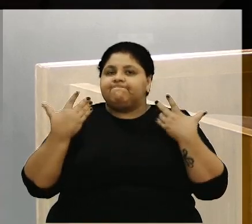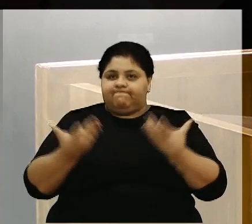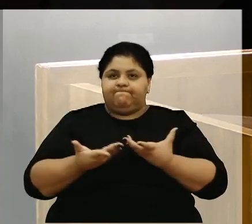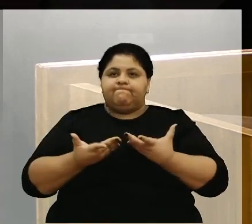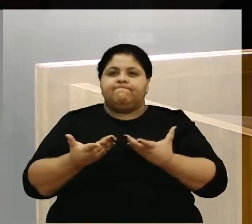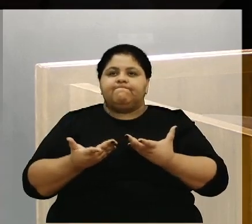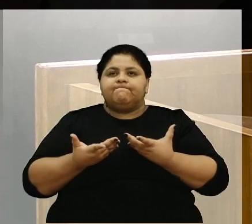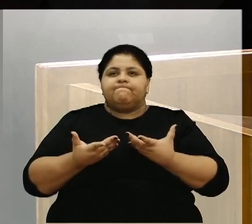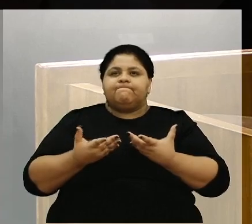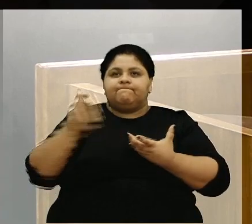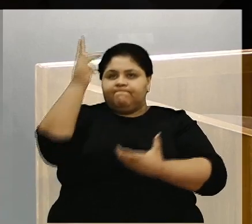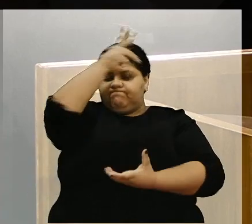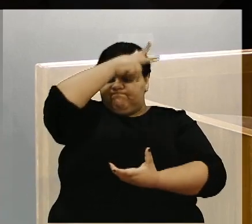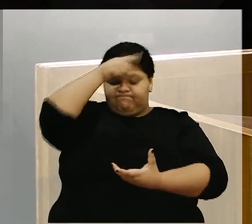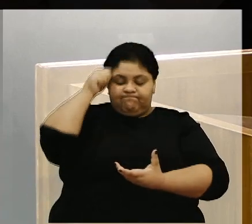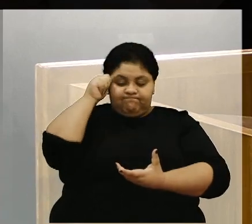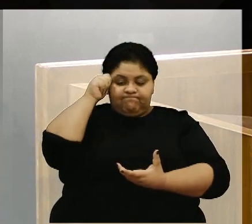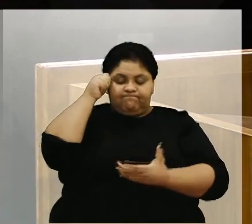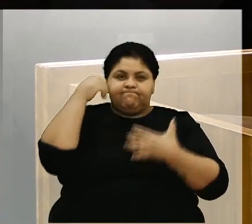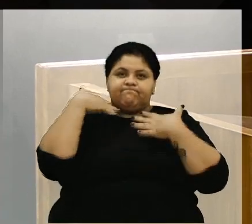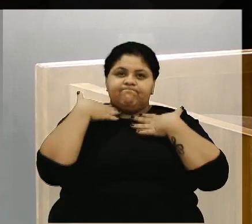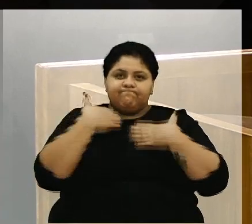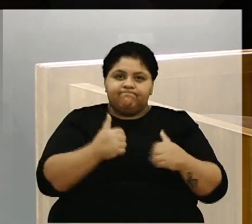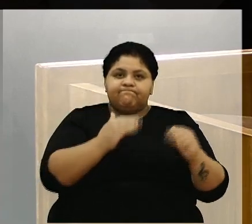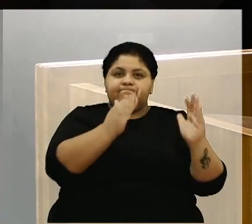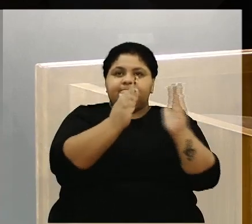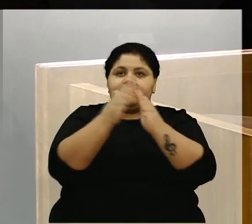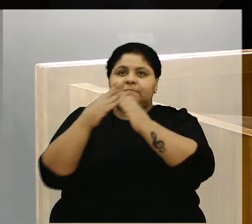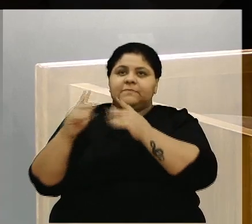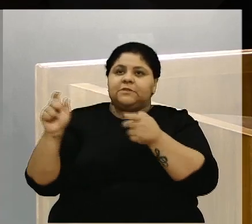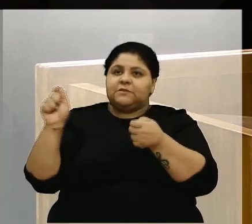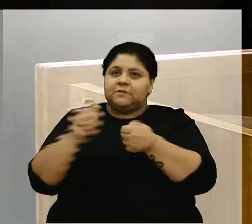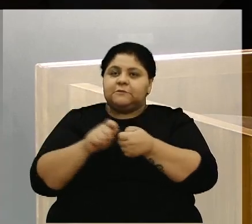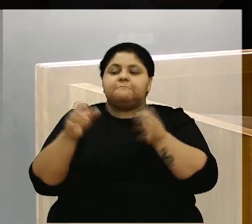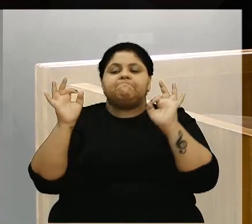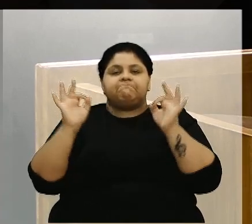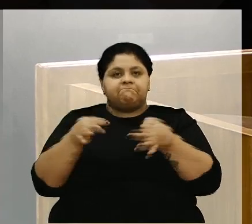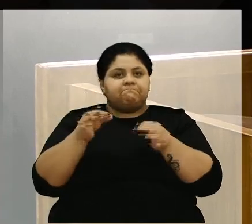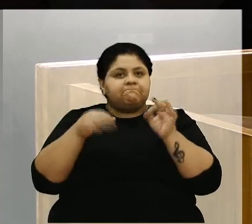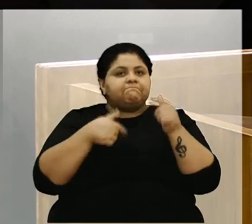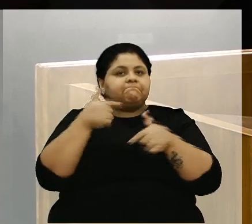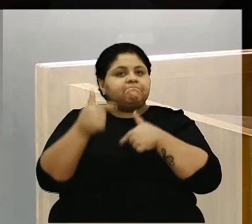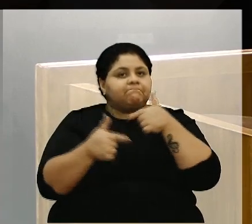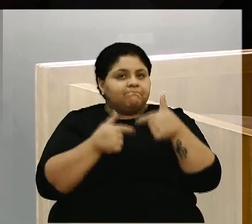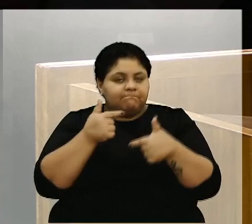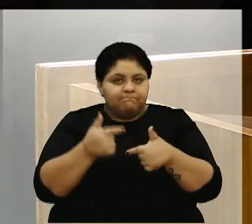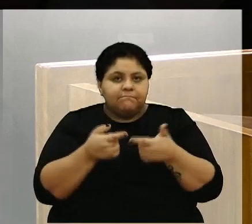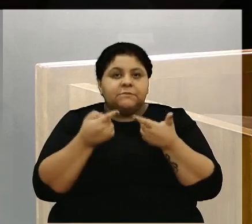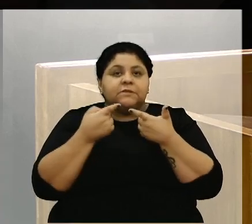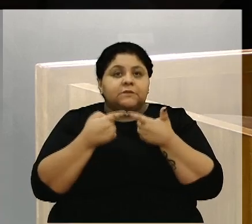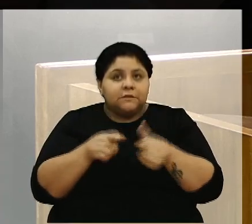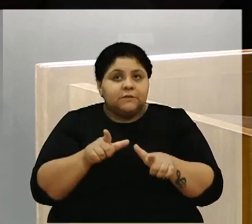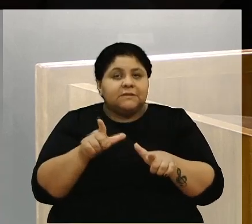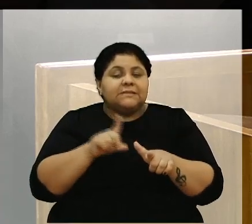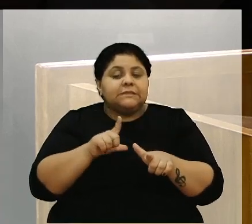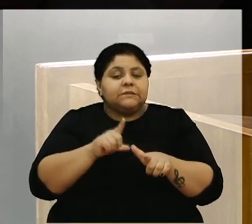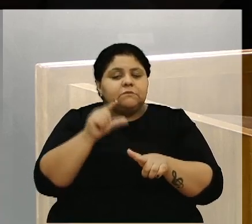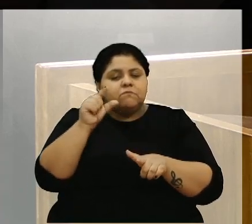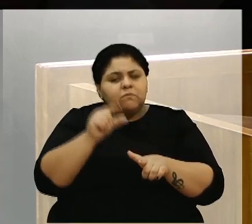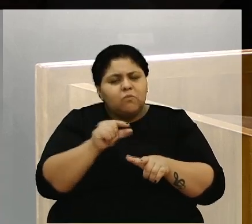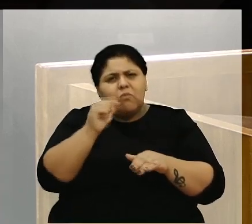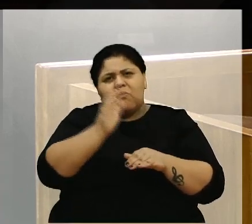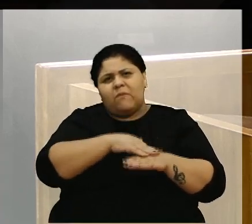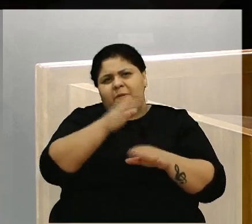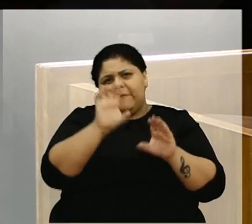a Prefeitura, a Secretaria da Habitação está fazendo um baita trabalho, mas se exige um pouquinho mais ainda da